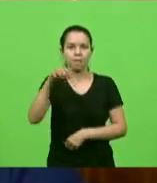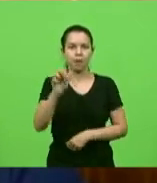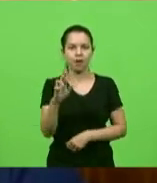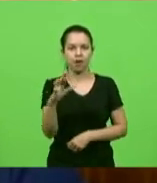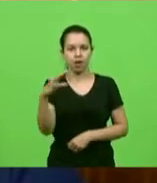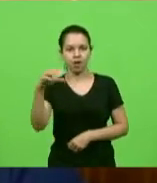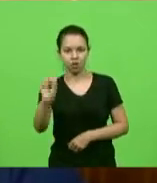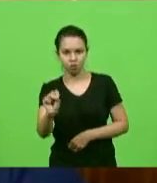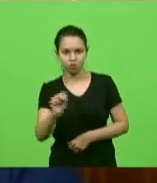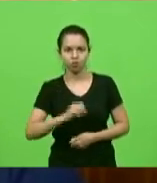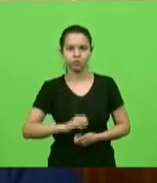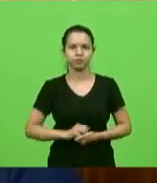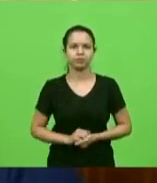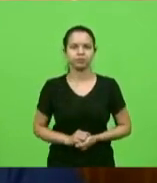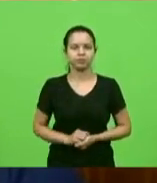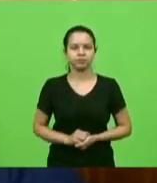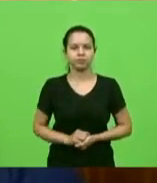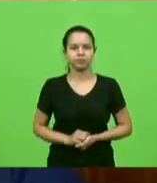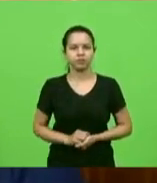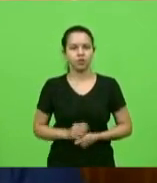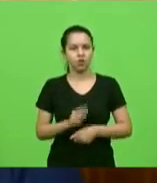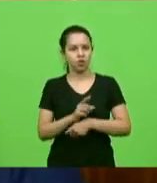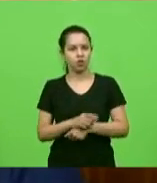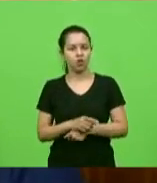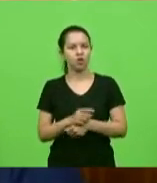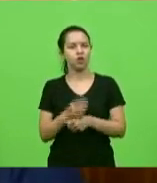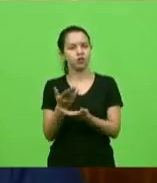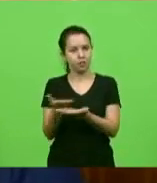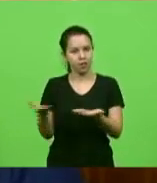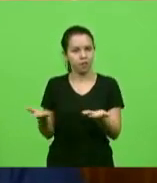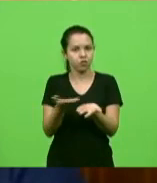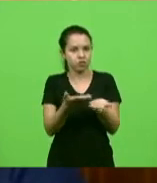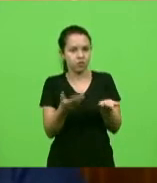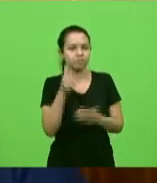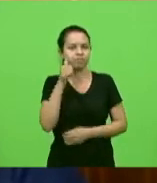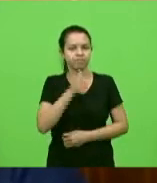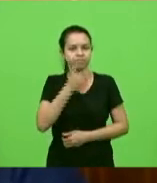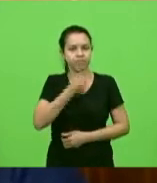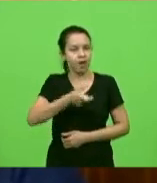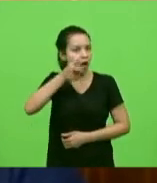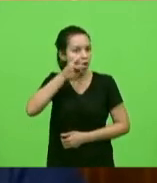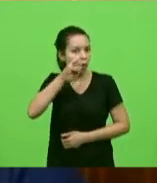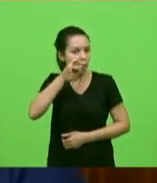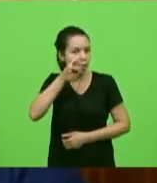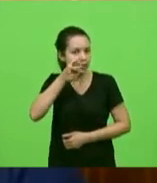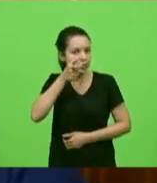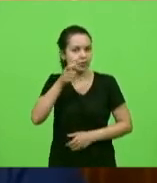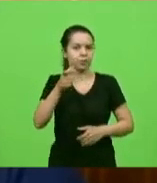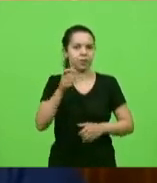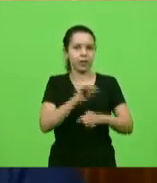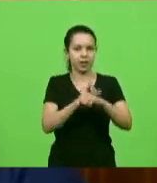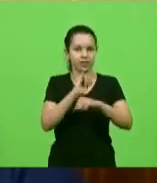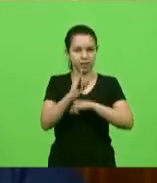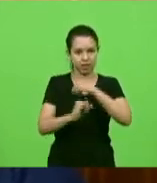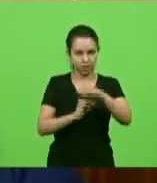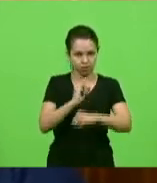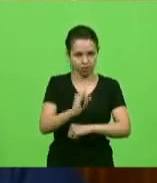Marcos Fay Probst, senhoras e senhores que estão nos acompanhando pela